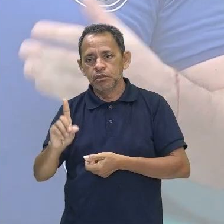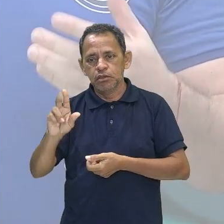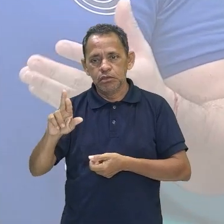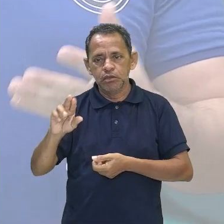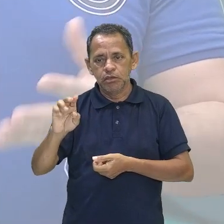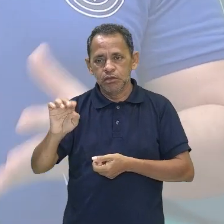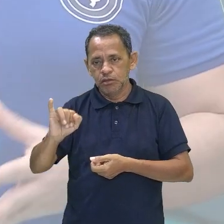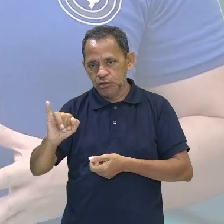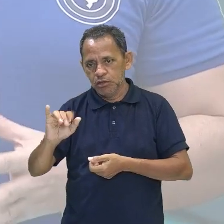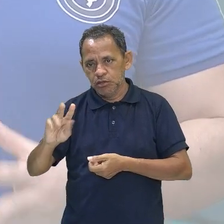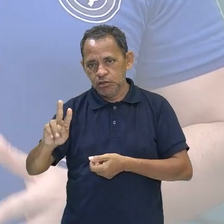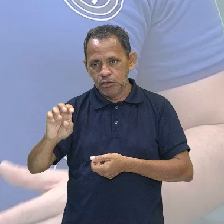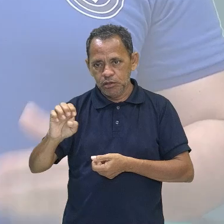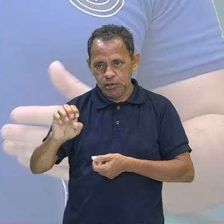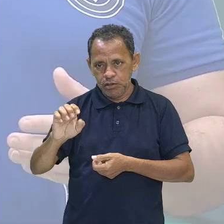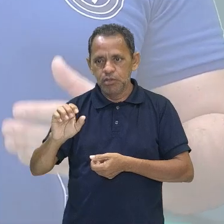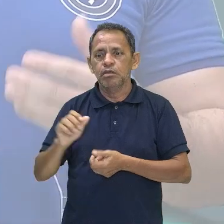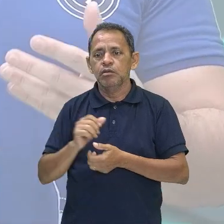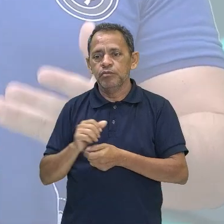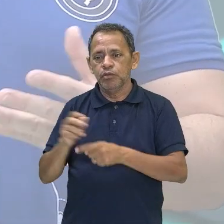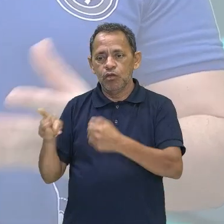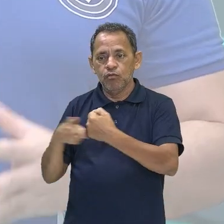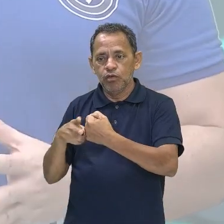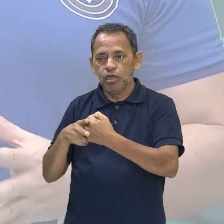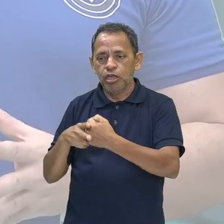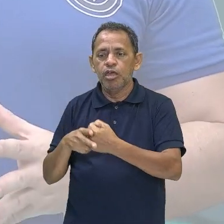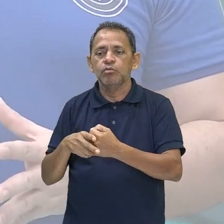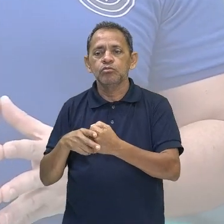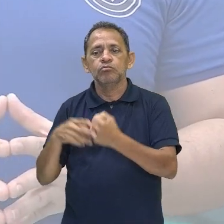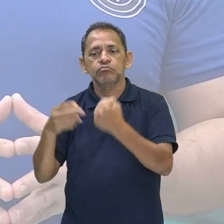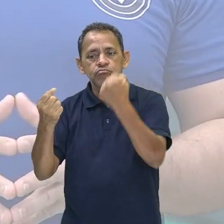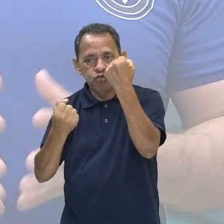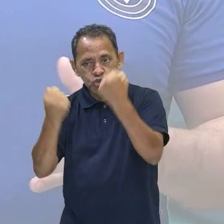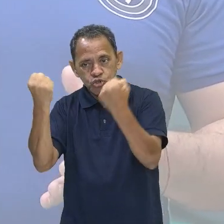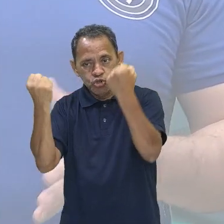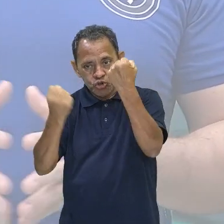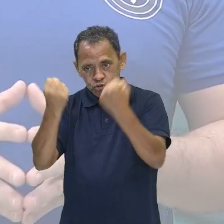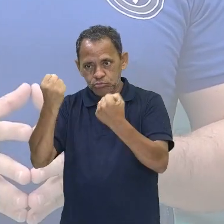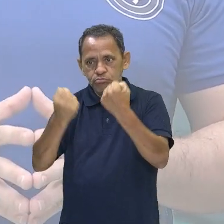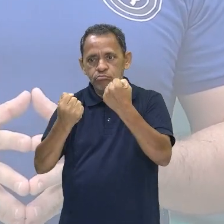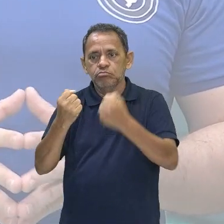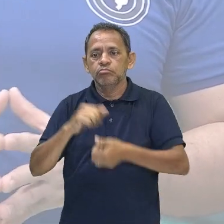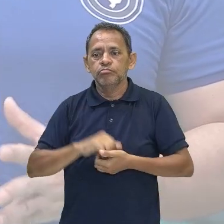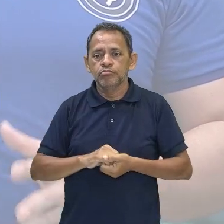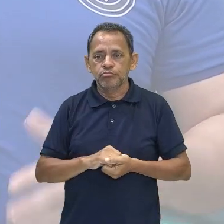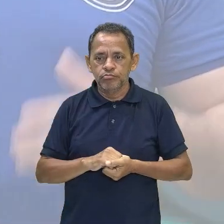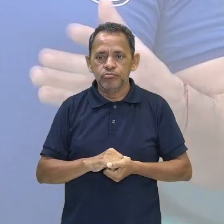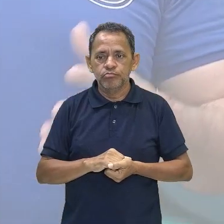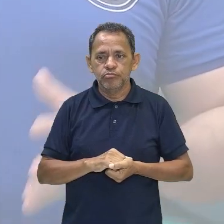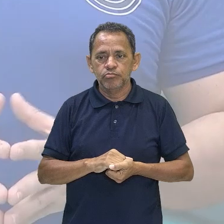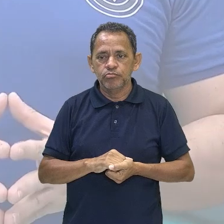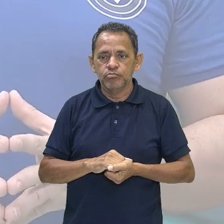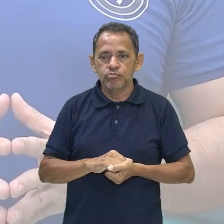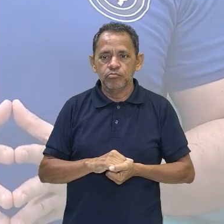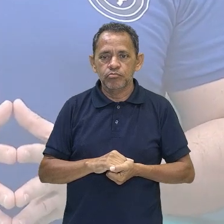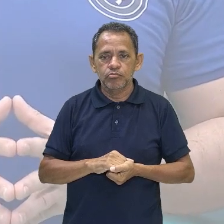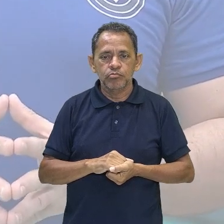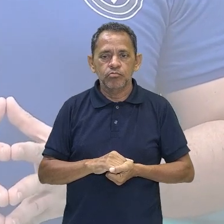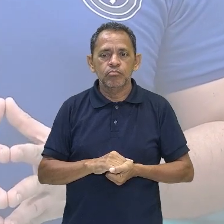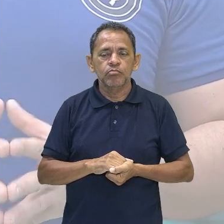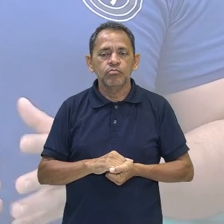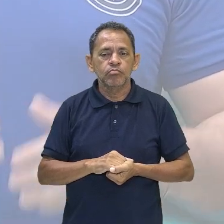Quando eu coloco no ing, fica dirigindo, ok? E a palavra rápido, que é o complemento no final. Are you